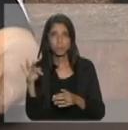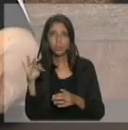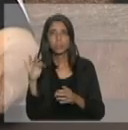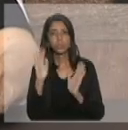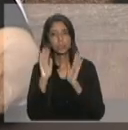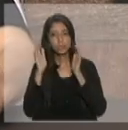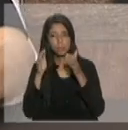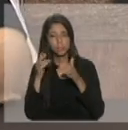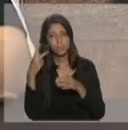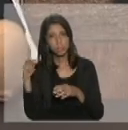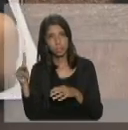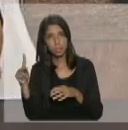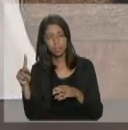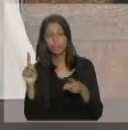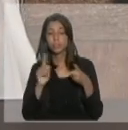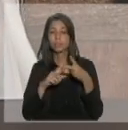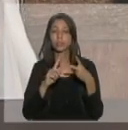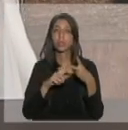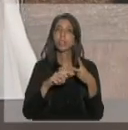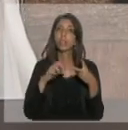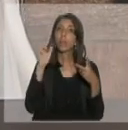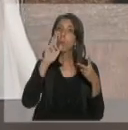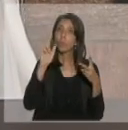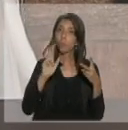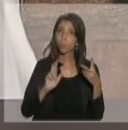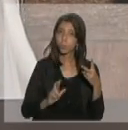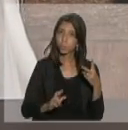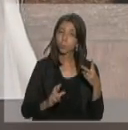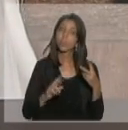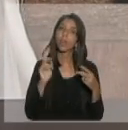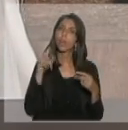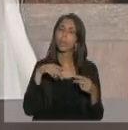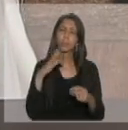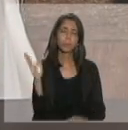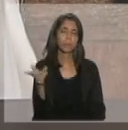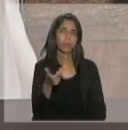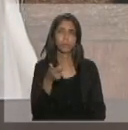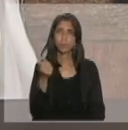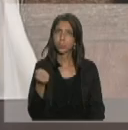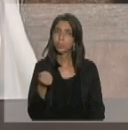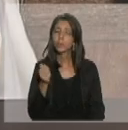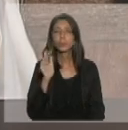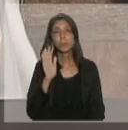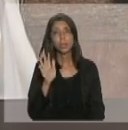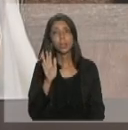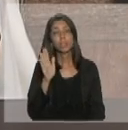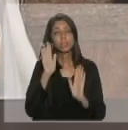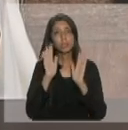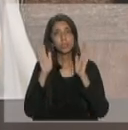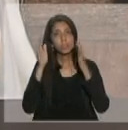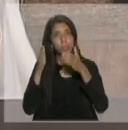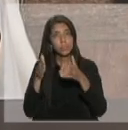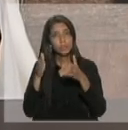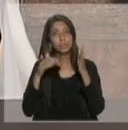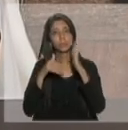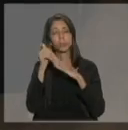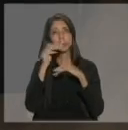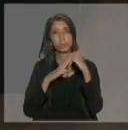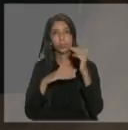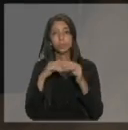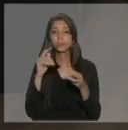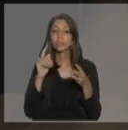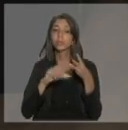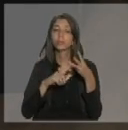Bailarinos para a Ópera de Paris. O método russo Vaganova, que é maravilhoso, mas é voltado para a